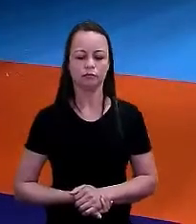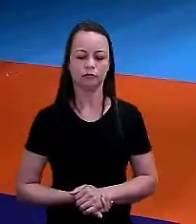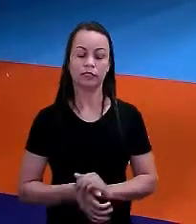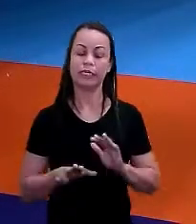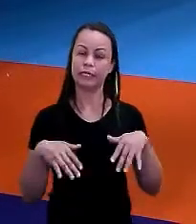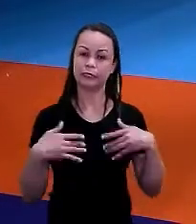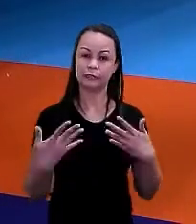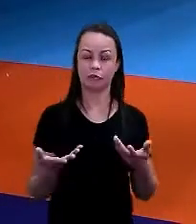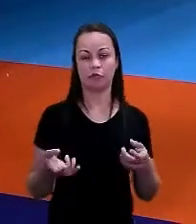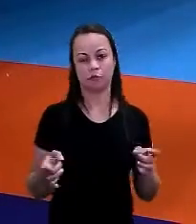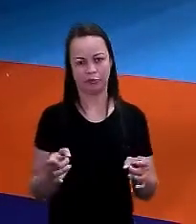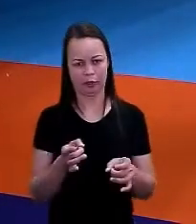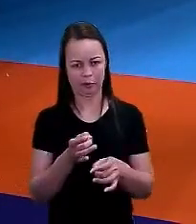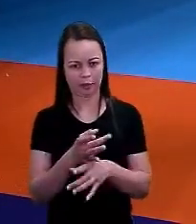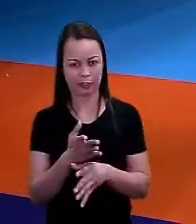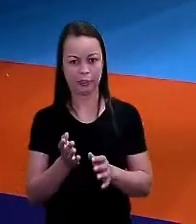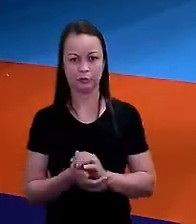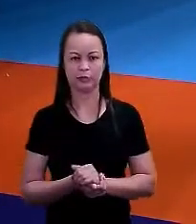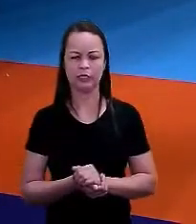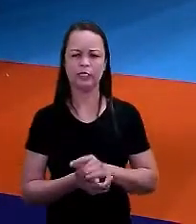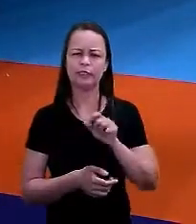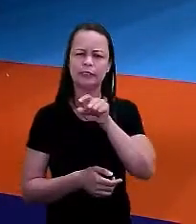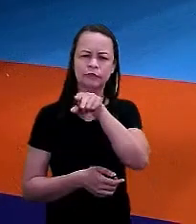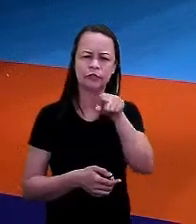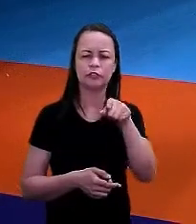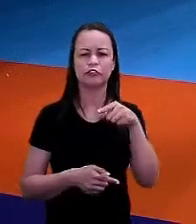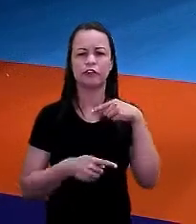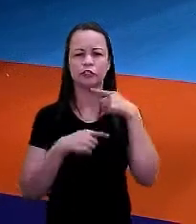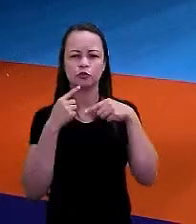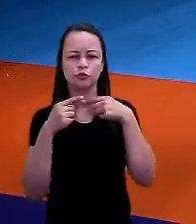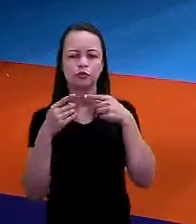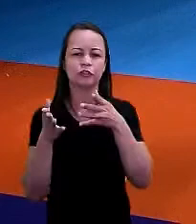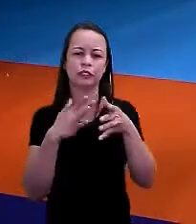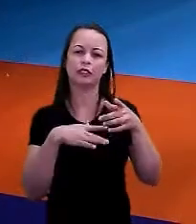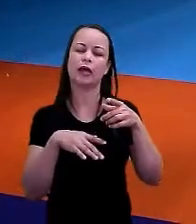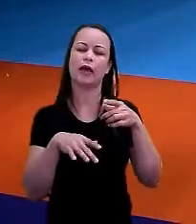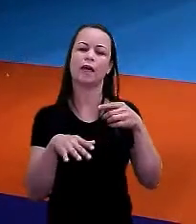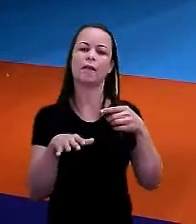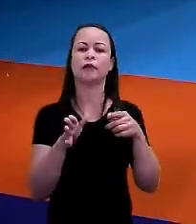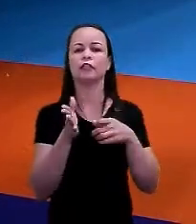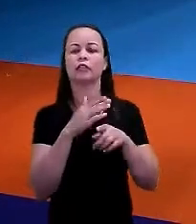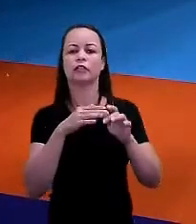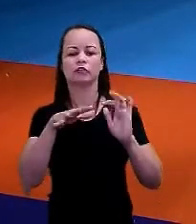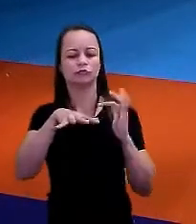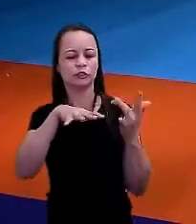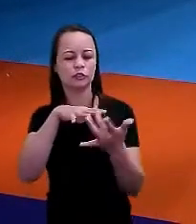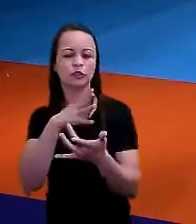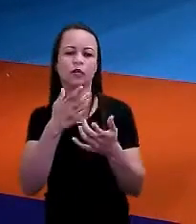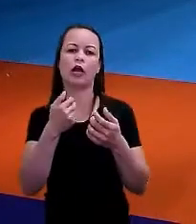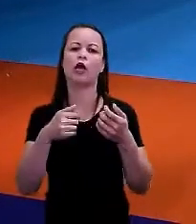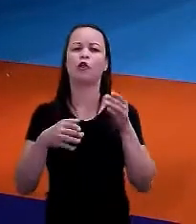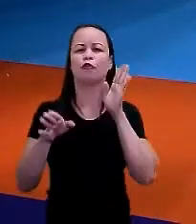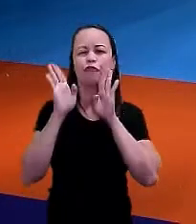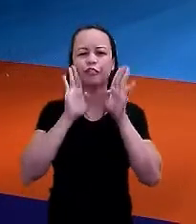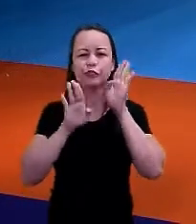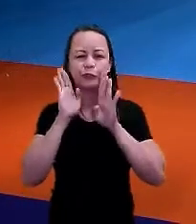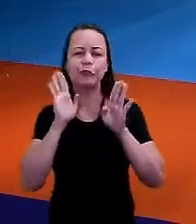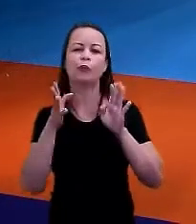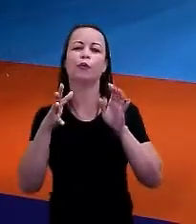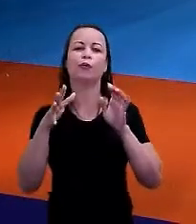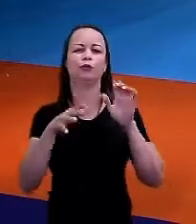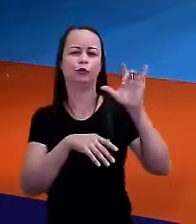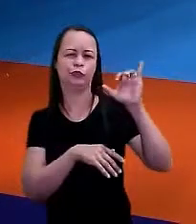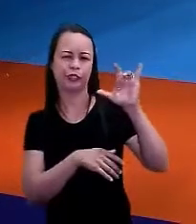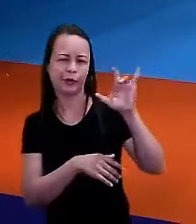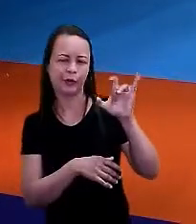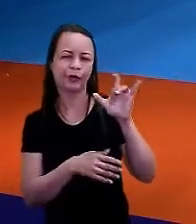vai ficando por aqui, tá certo? Qualquer dúvida, é só acessar a gente lá nas redes sociais, lá no Facebook, lá no